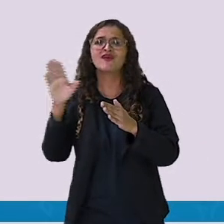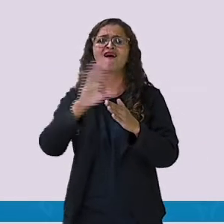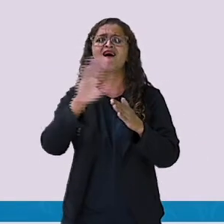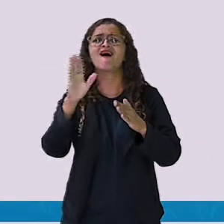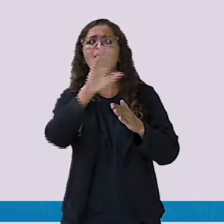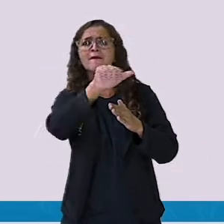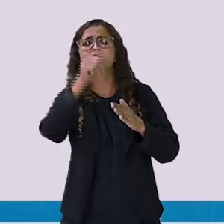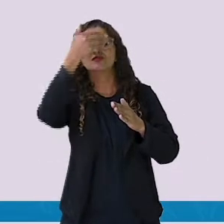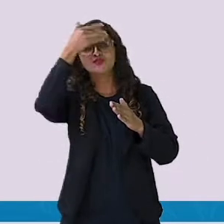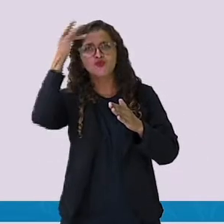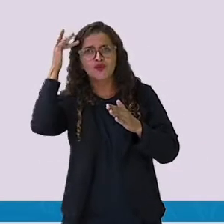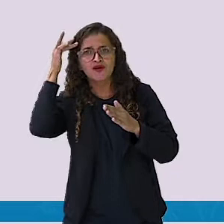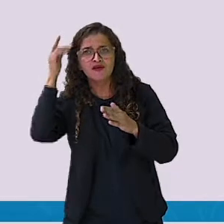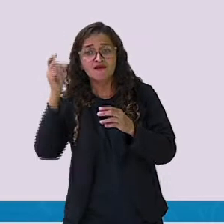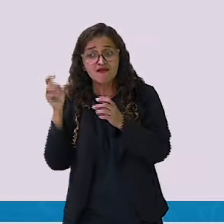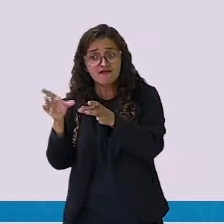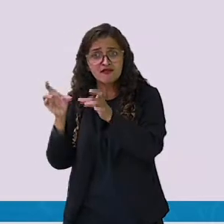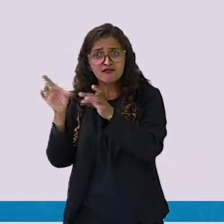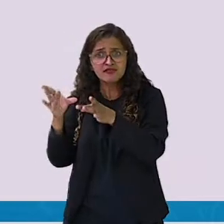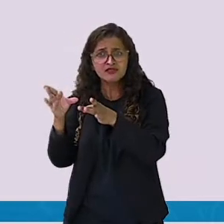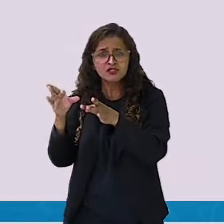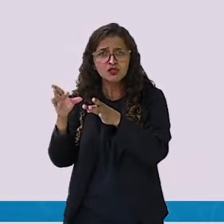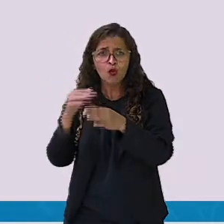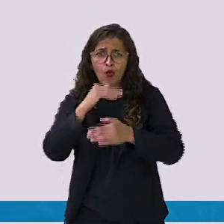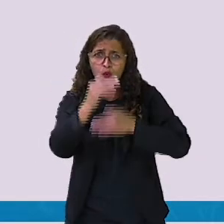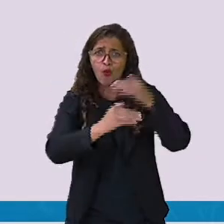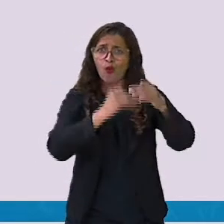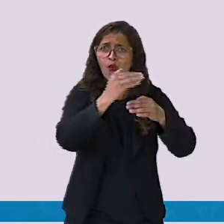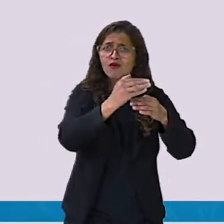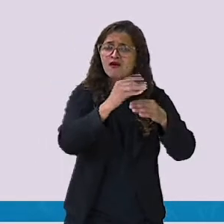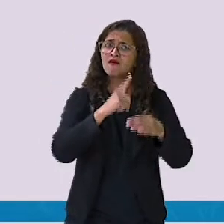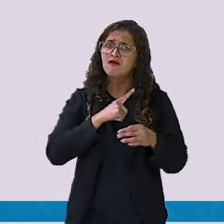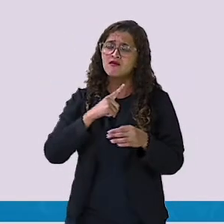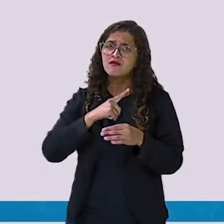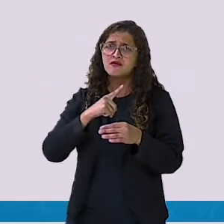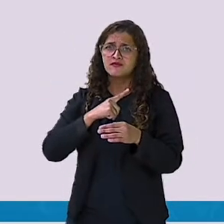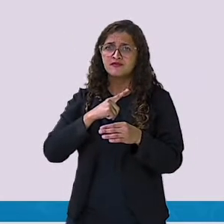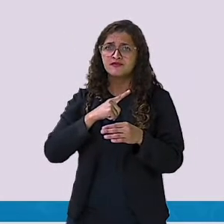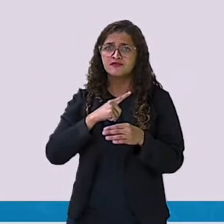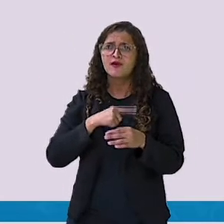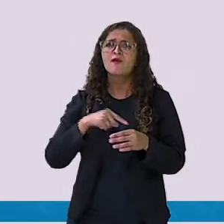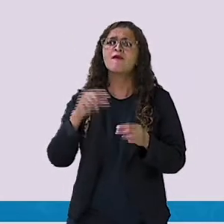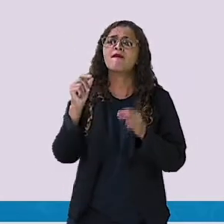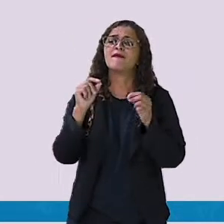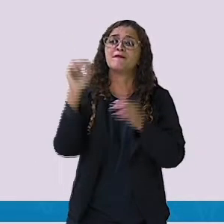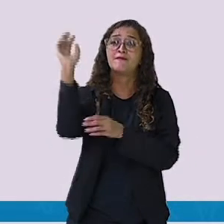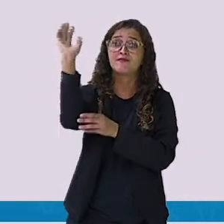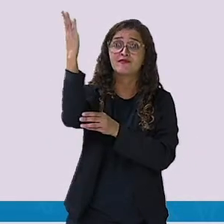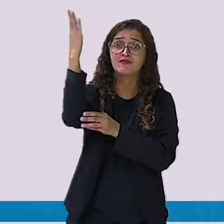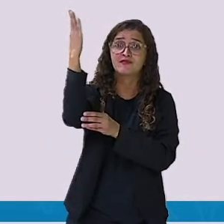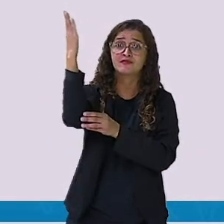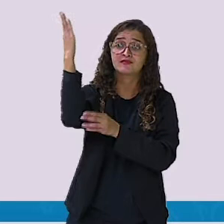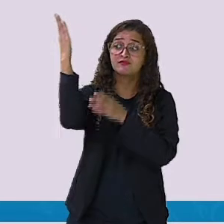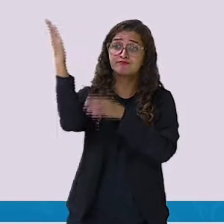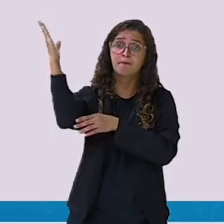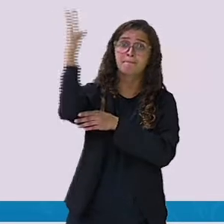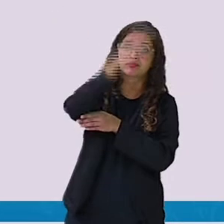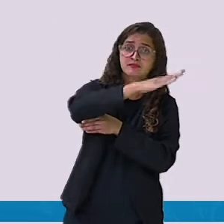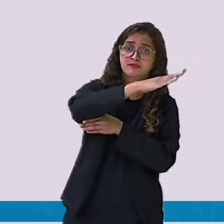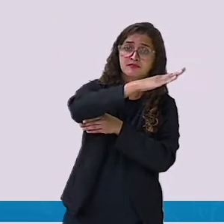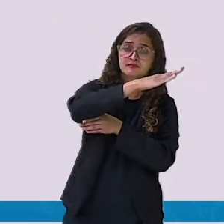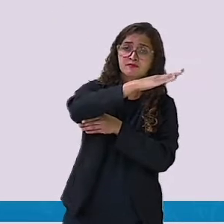vendedor, teve que ter vários processos. O primeiro deles foi o quê? A extração da madeira, que foi retirada de uma